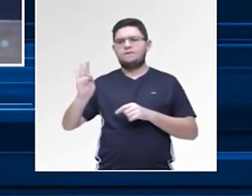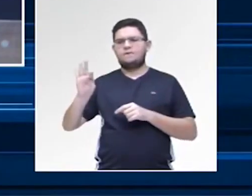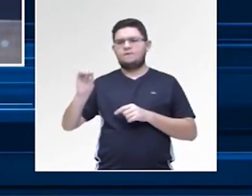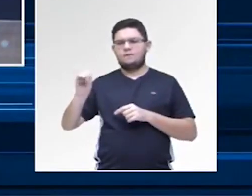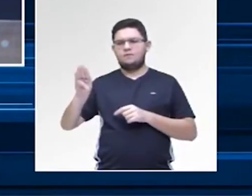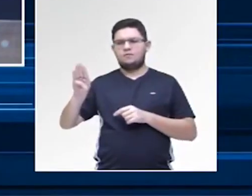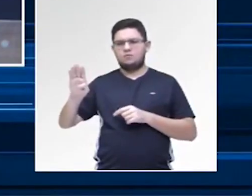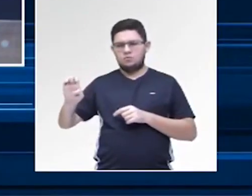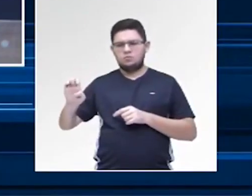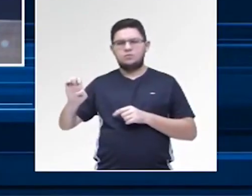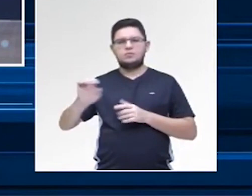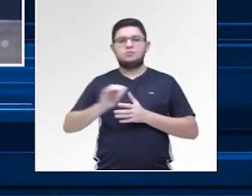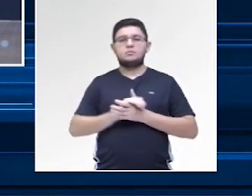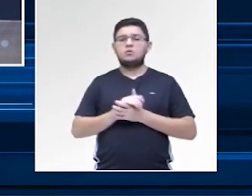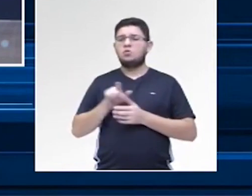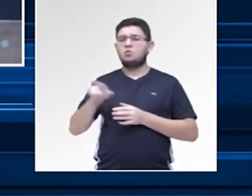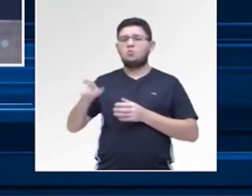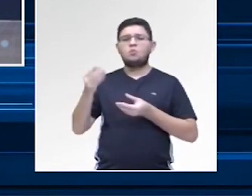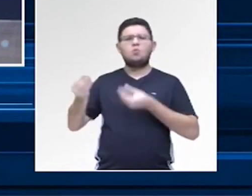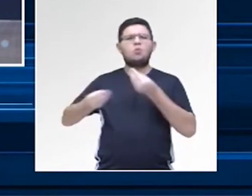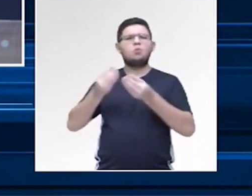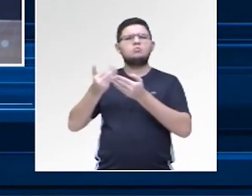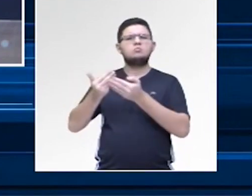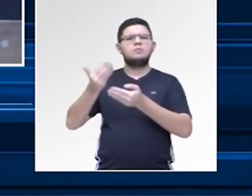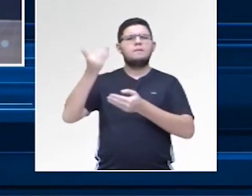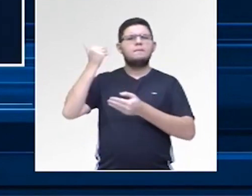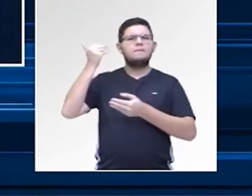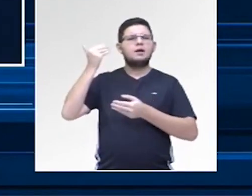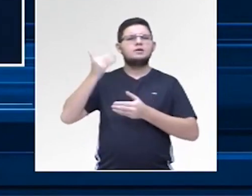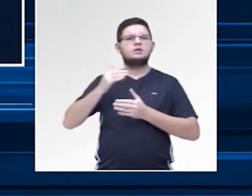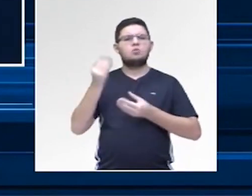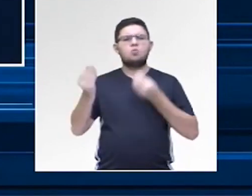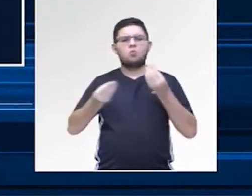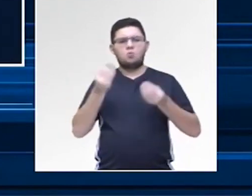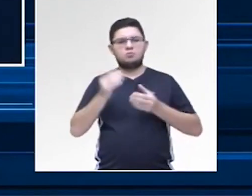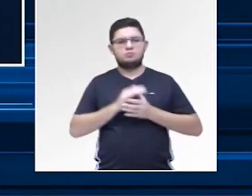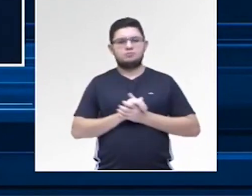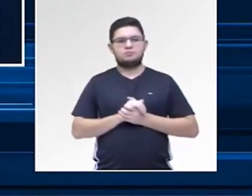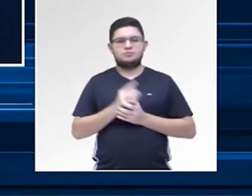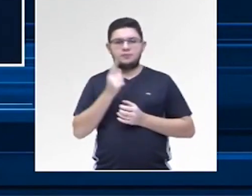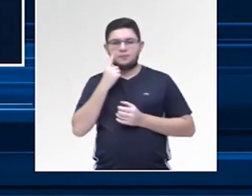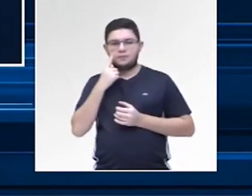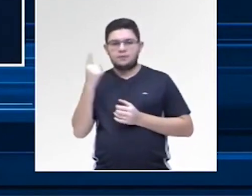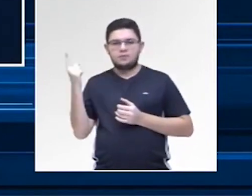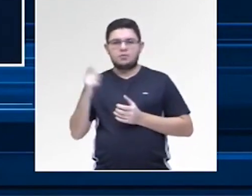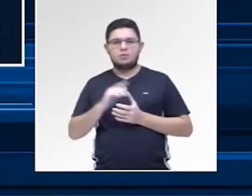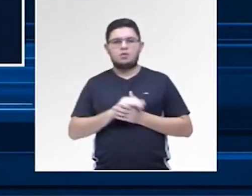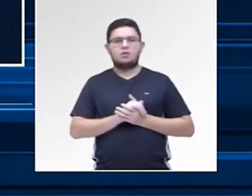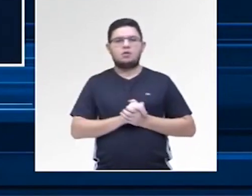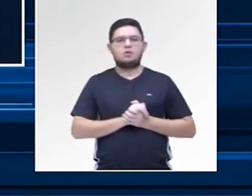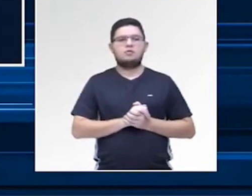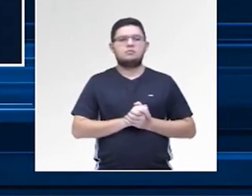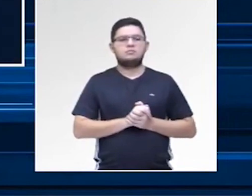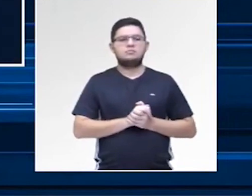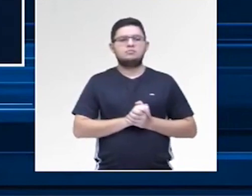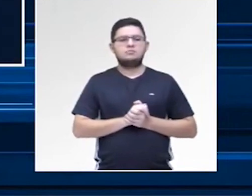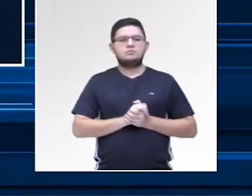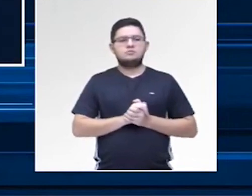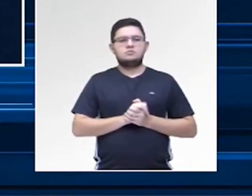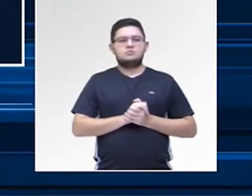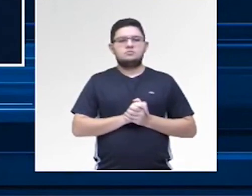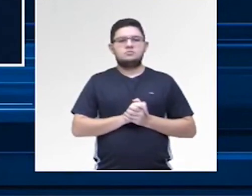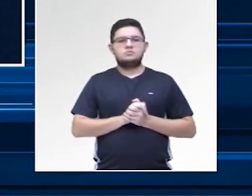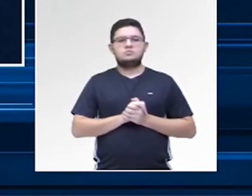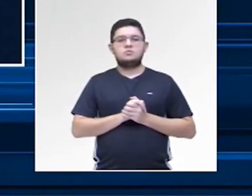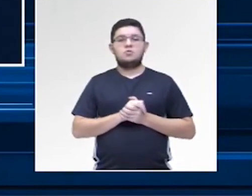uso esse verbo there to be no passado. Grammar. There to be past singular. Quando